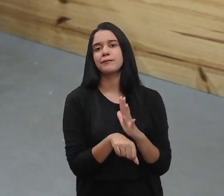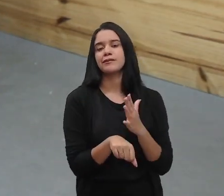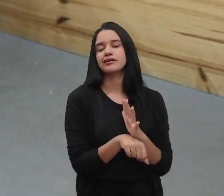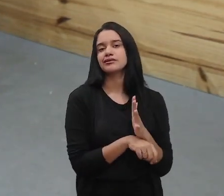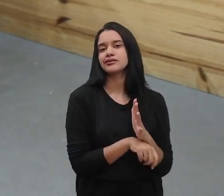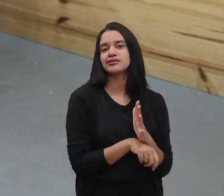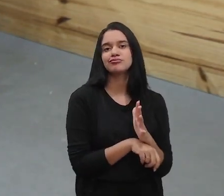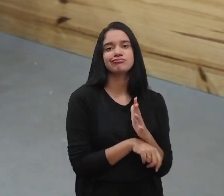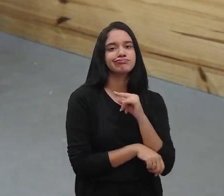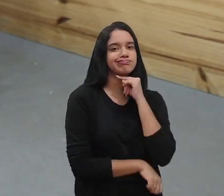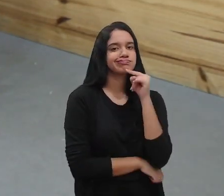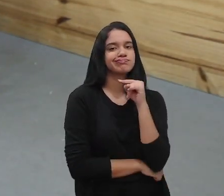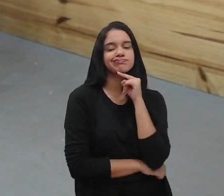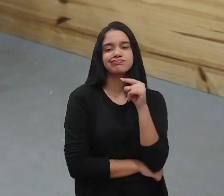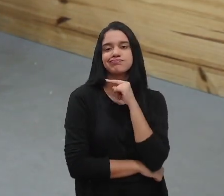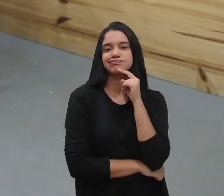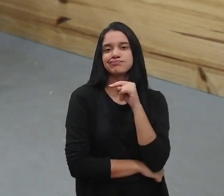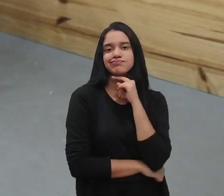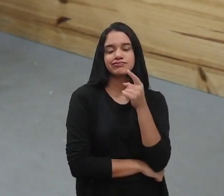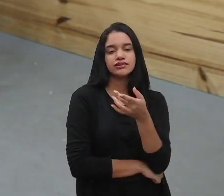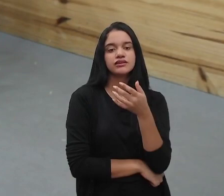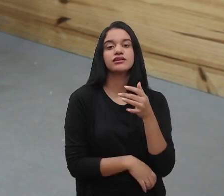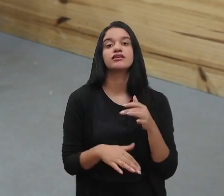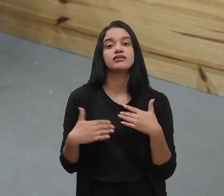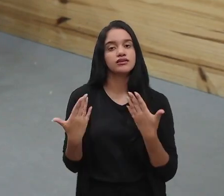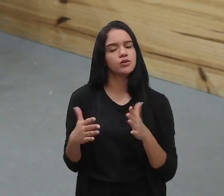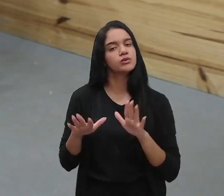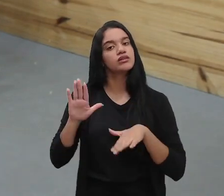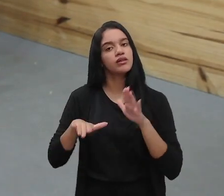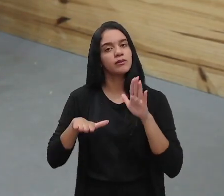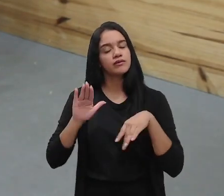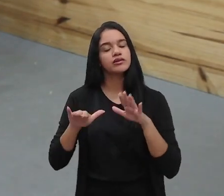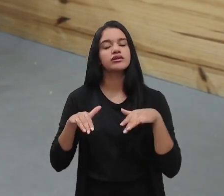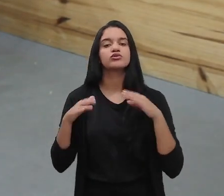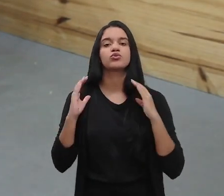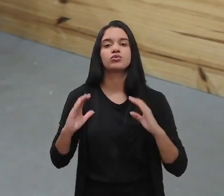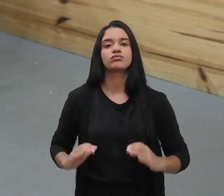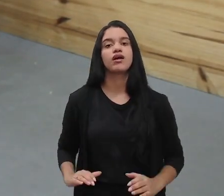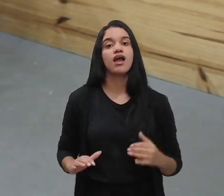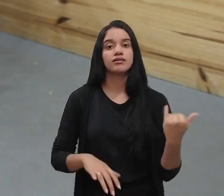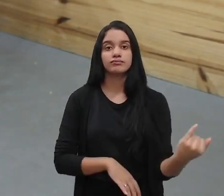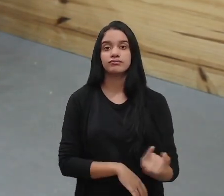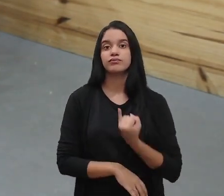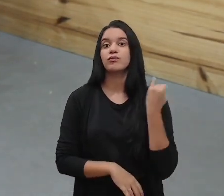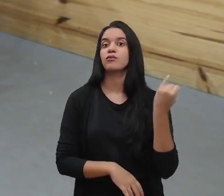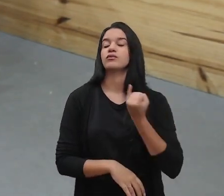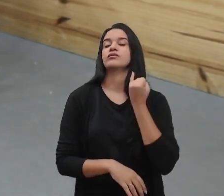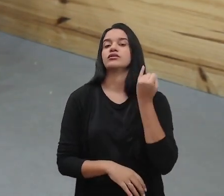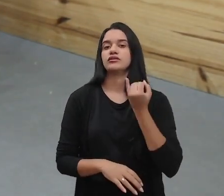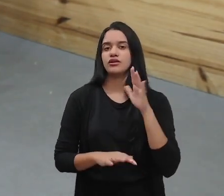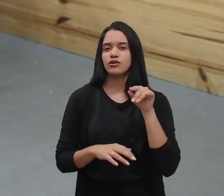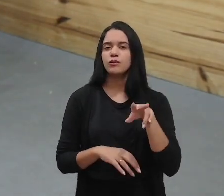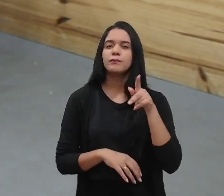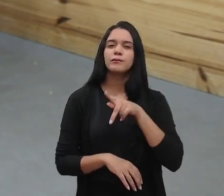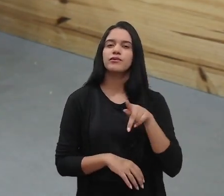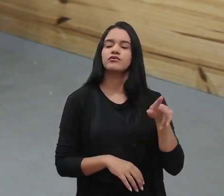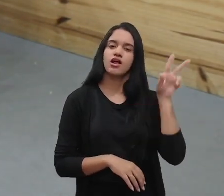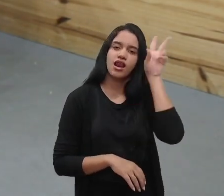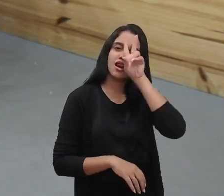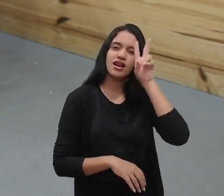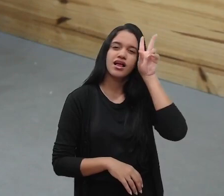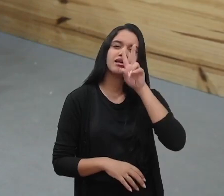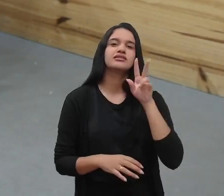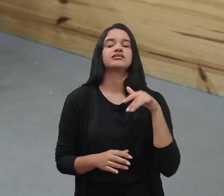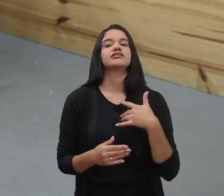Não vai ser tanta serventia. Independente aí da questão comportamental, que a gente sabe que é fundamental, como o professor bem lembrou, que os testes vão trazer. A